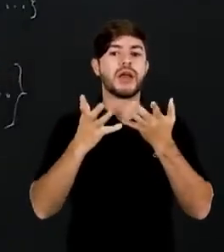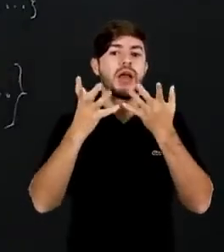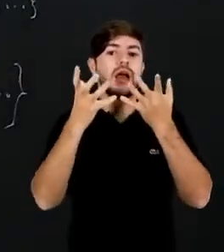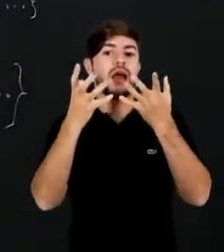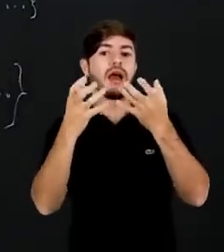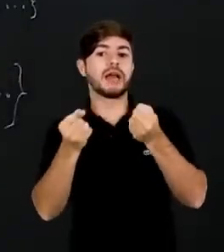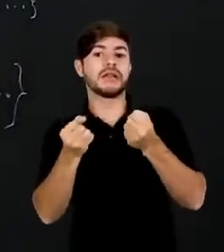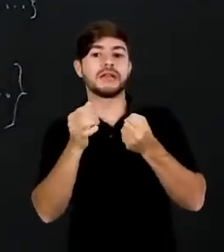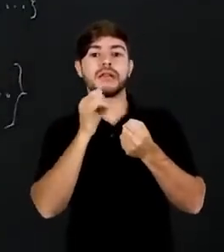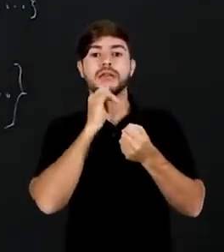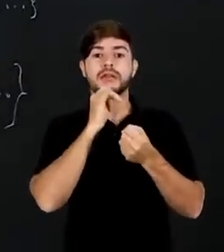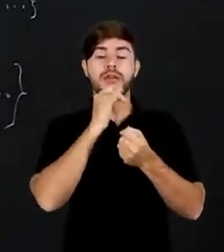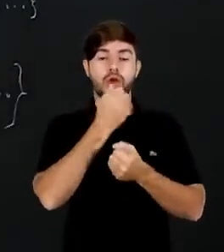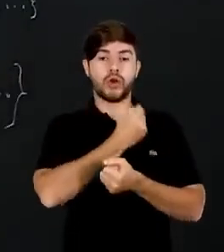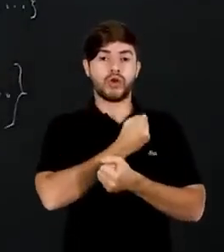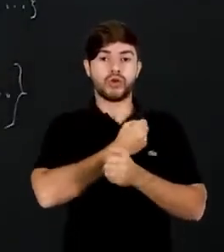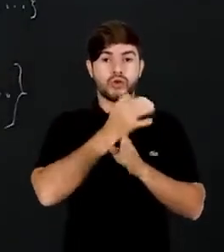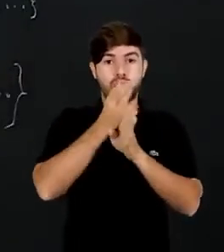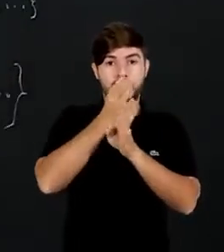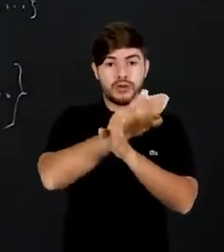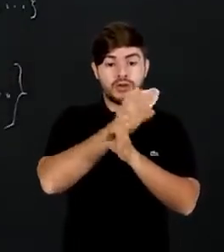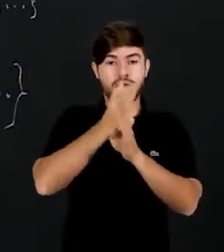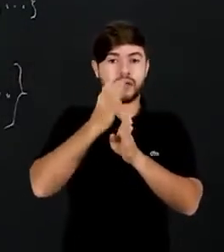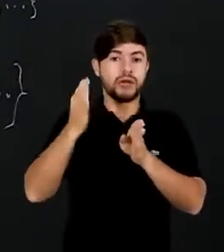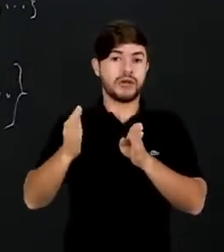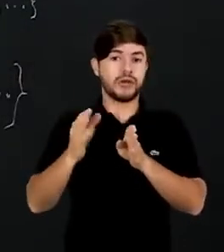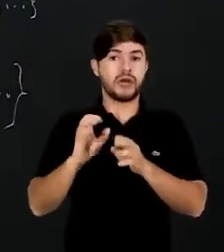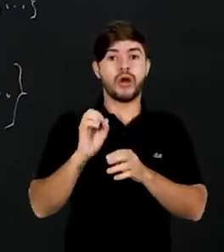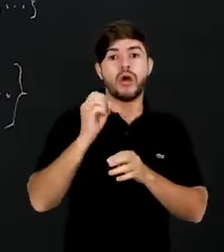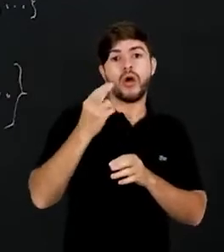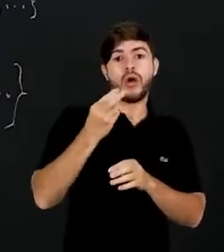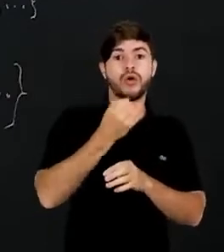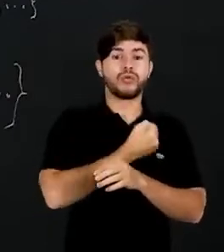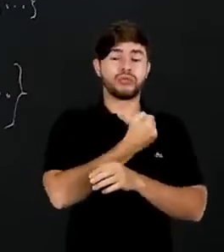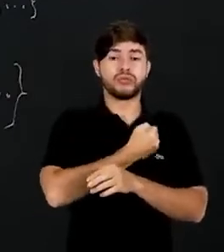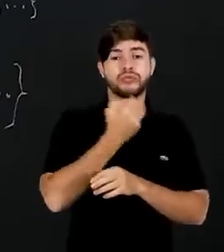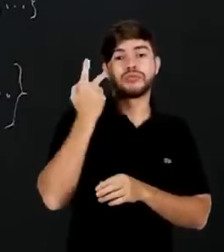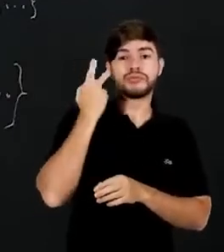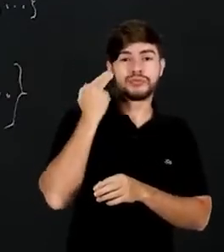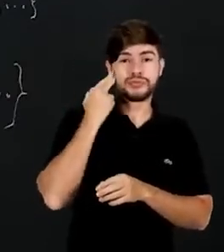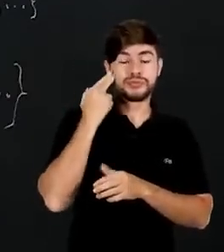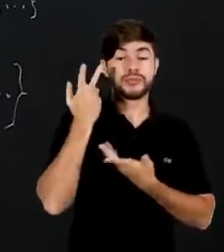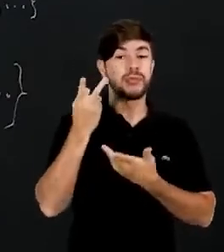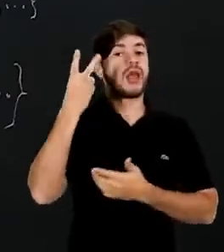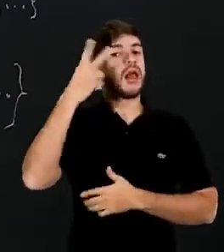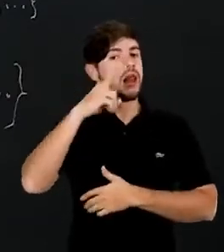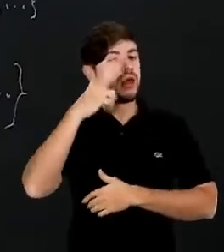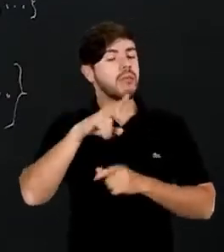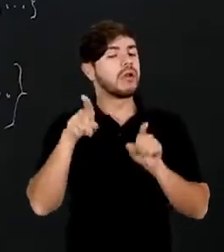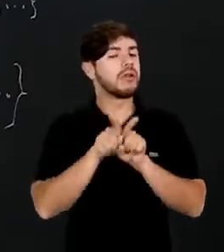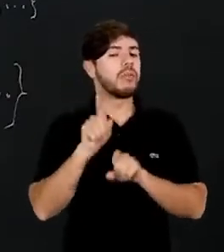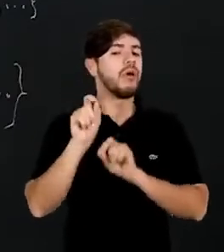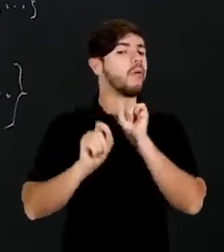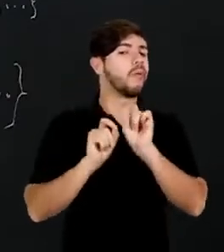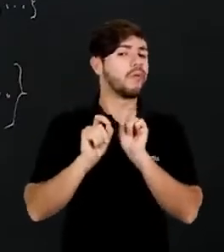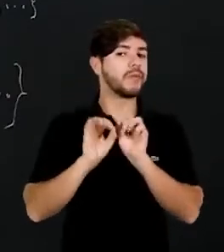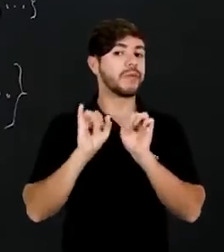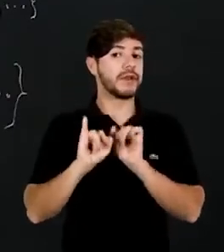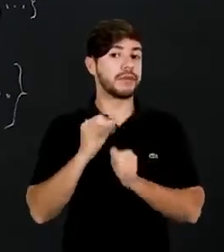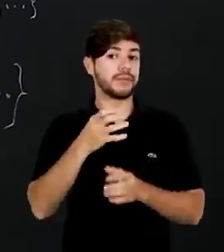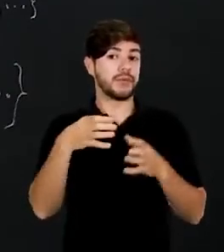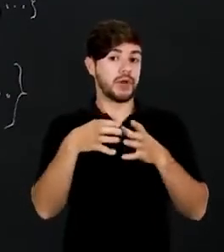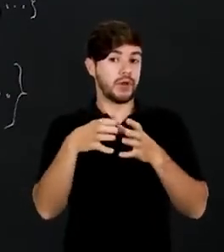como sendo números inteiros ou até mesmo números naturais. Lembrando também que o conjunto